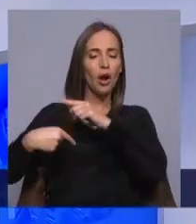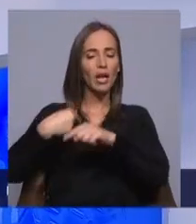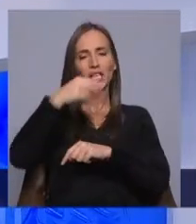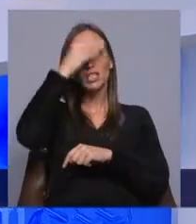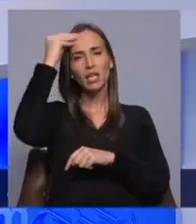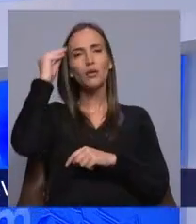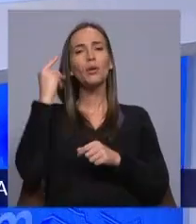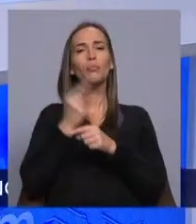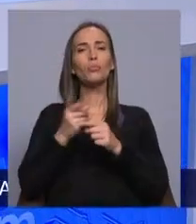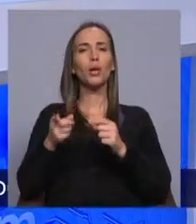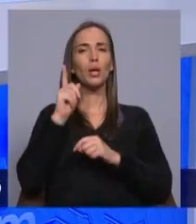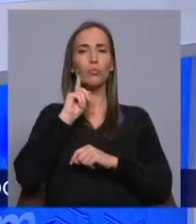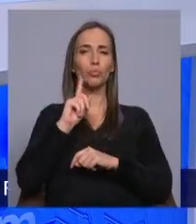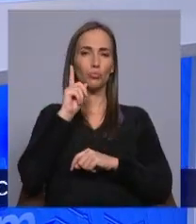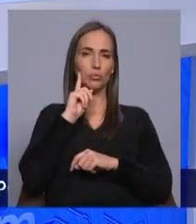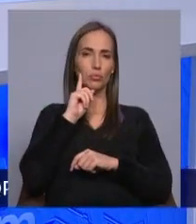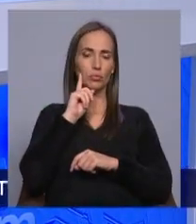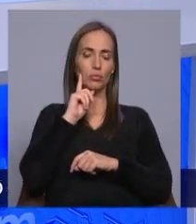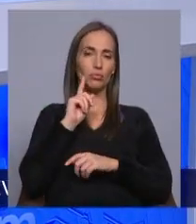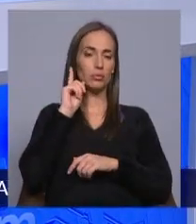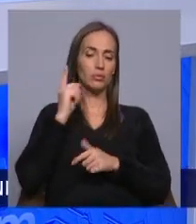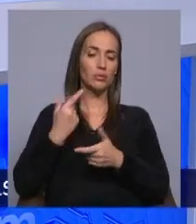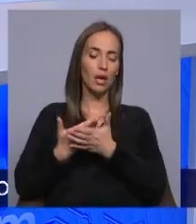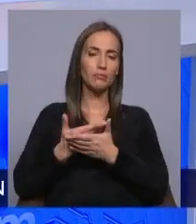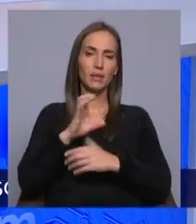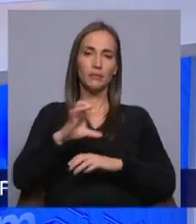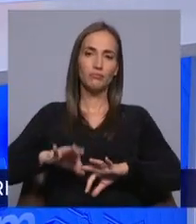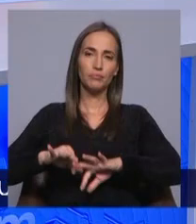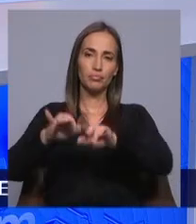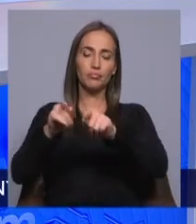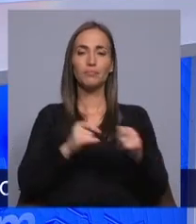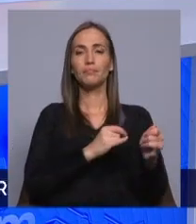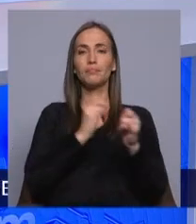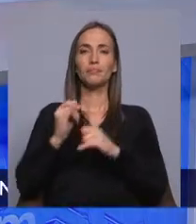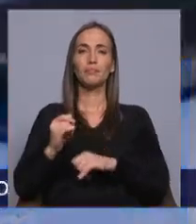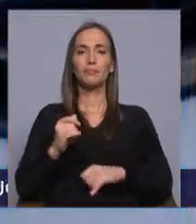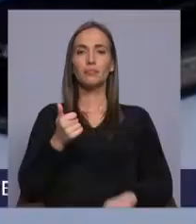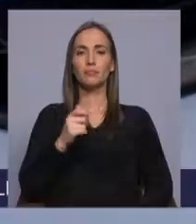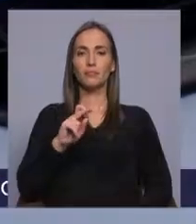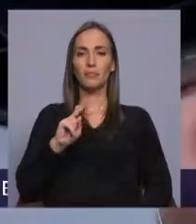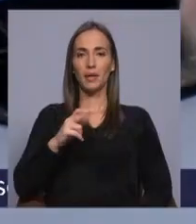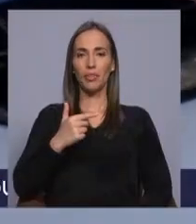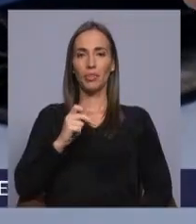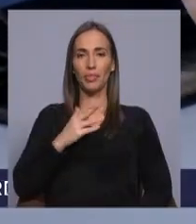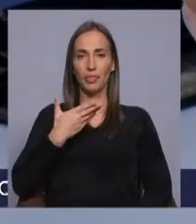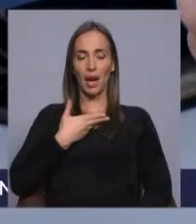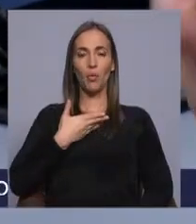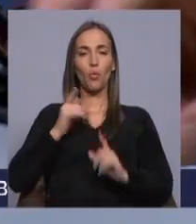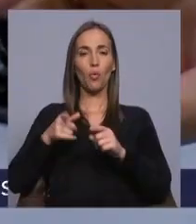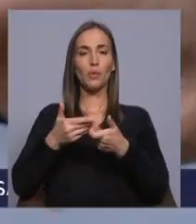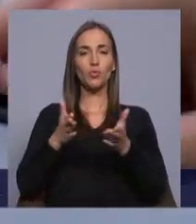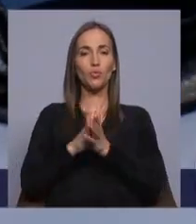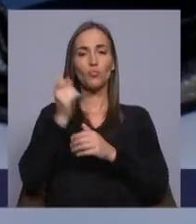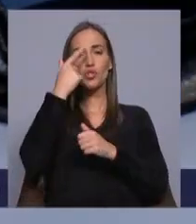tão importantes para a própria evolução da ciência. Depois, da Bertrand, O Princípio de Tudo, uma nova história da